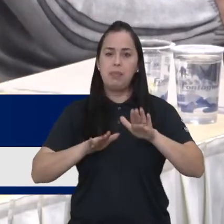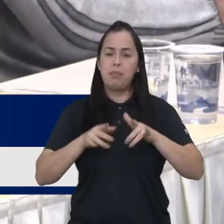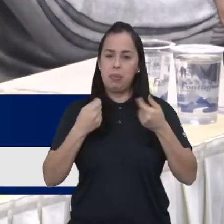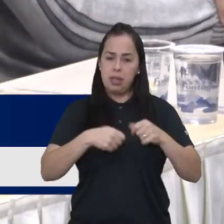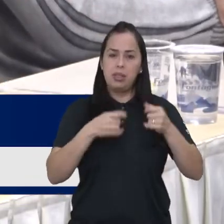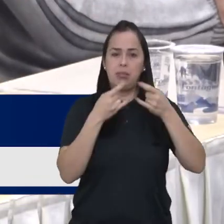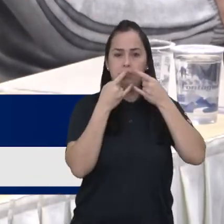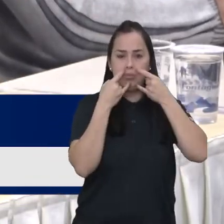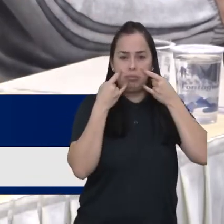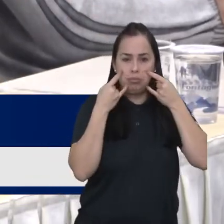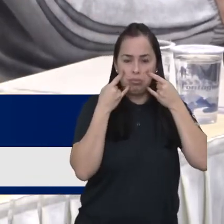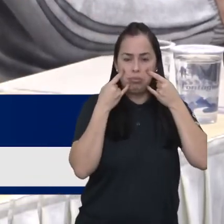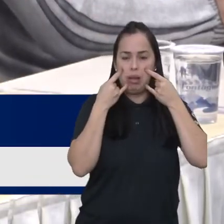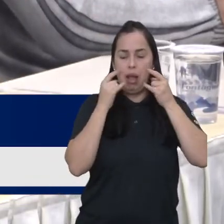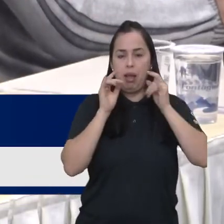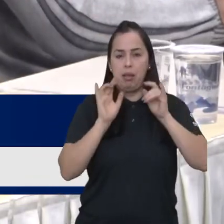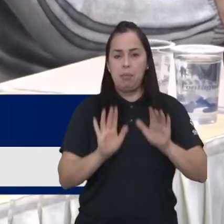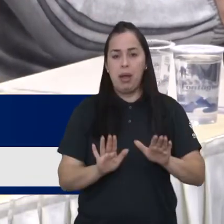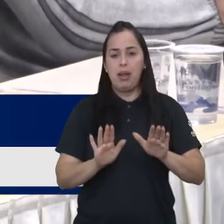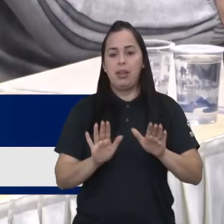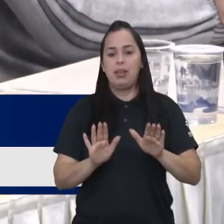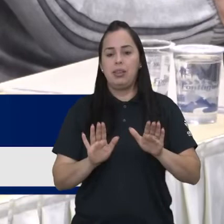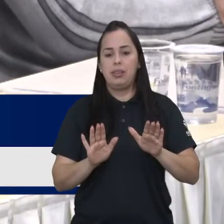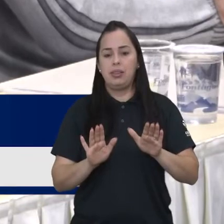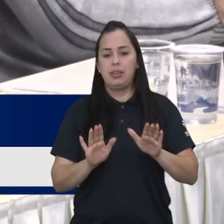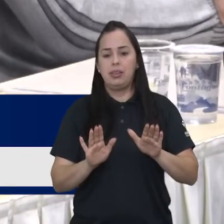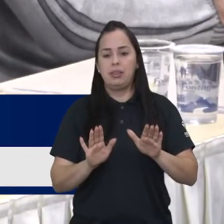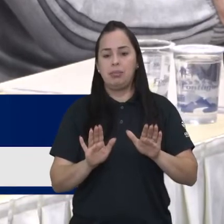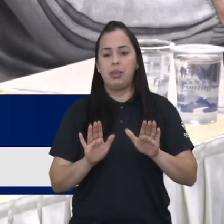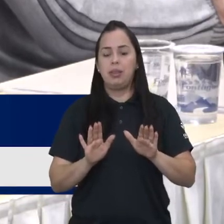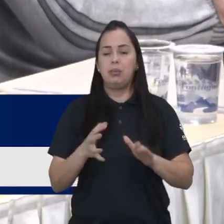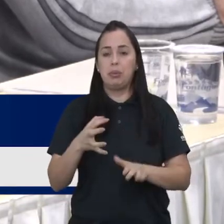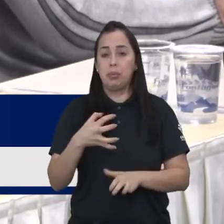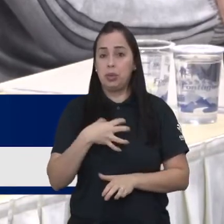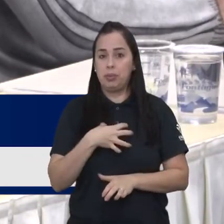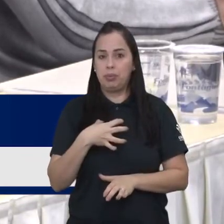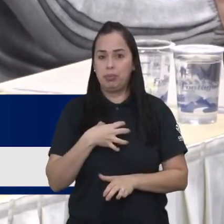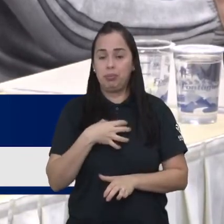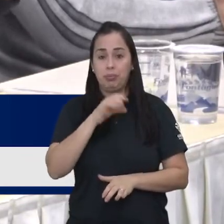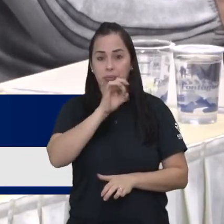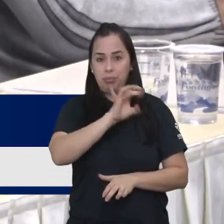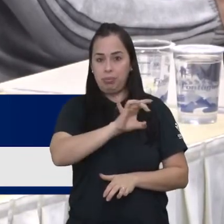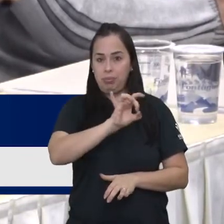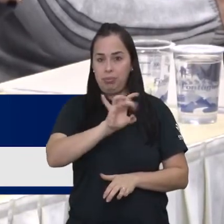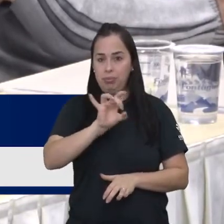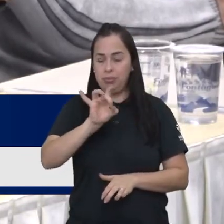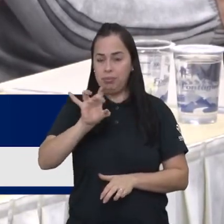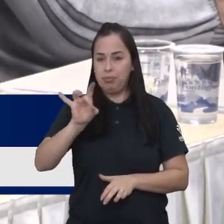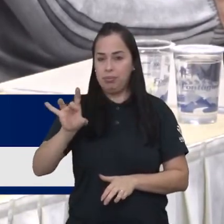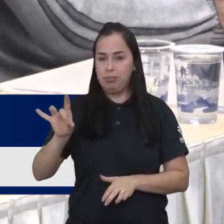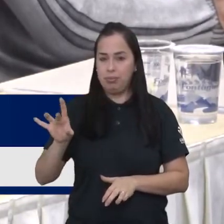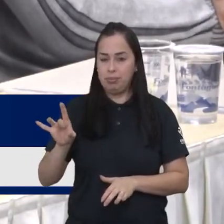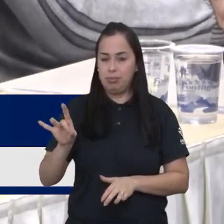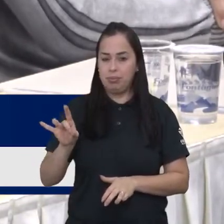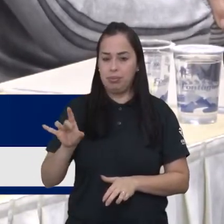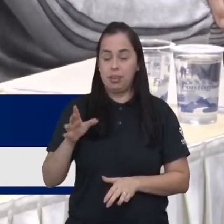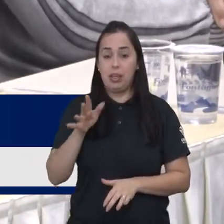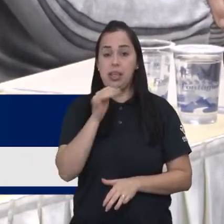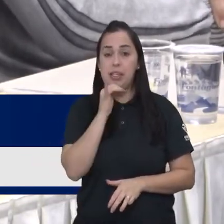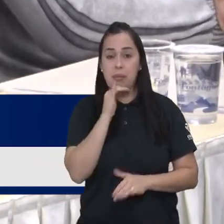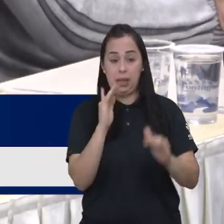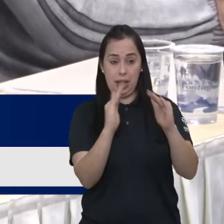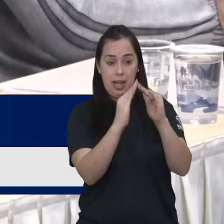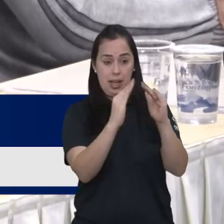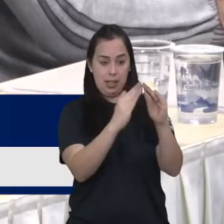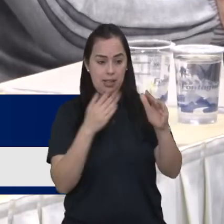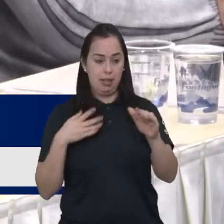como o uso de máscara, mas, a gente, da mesma forma que quando cada um aqui vai lá na